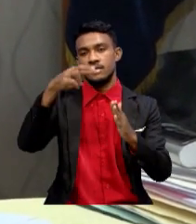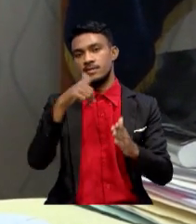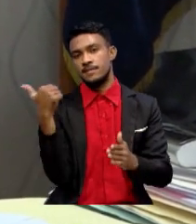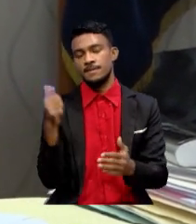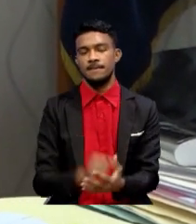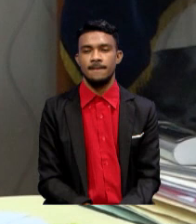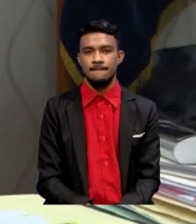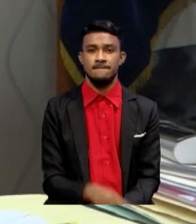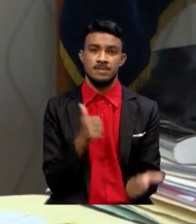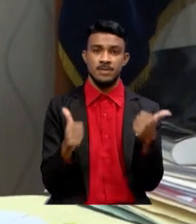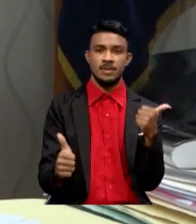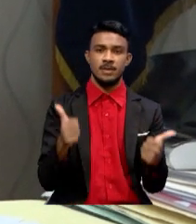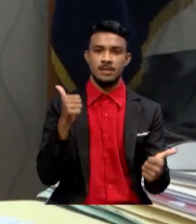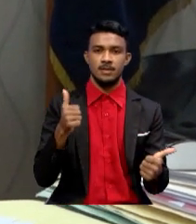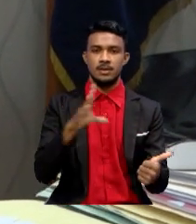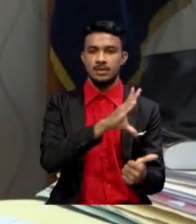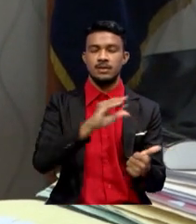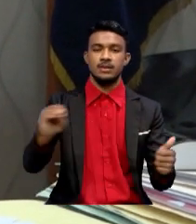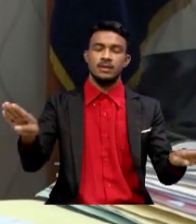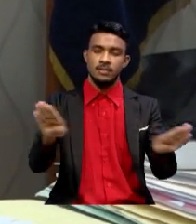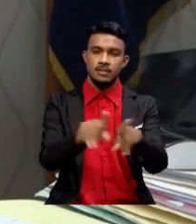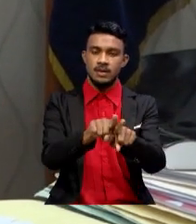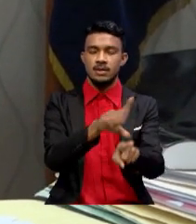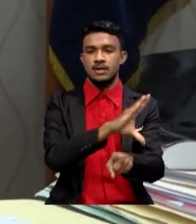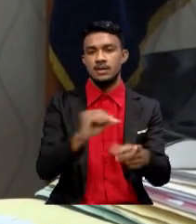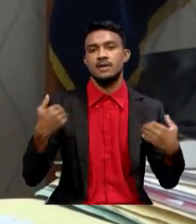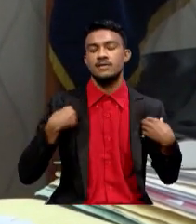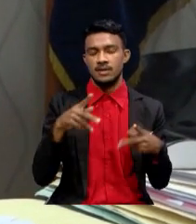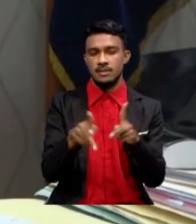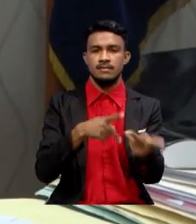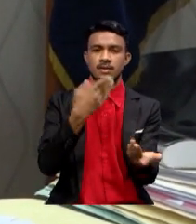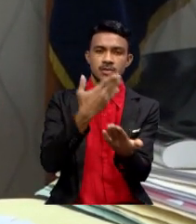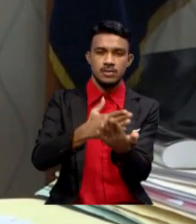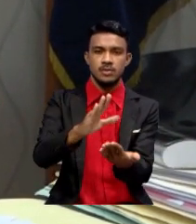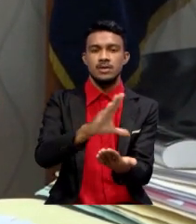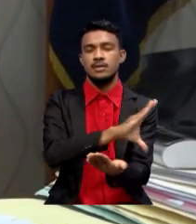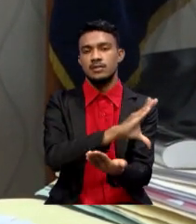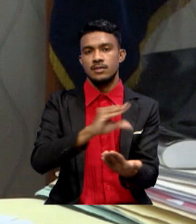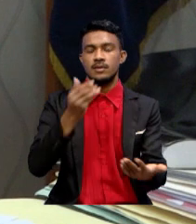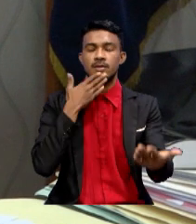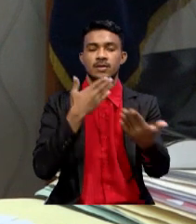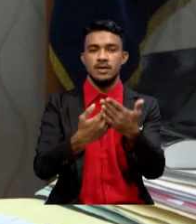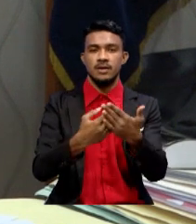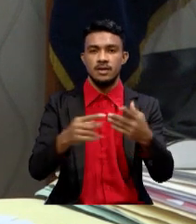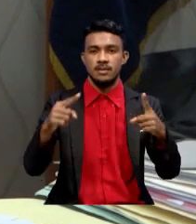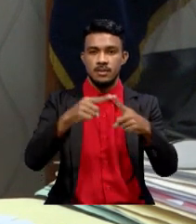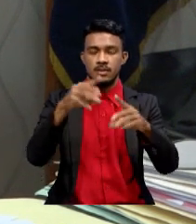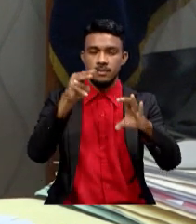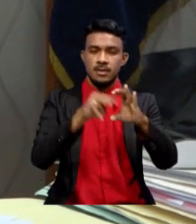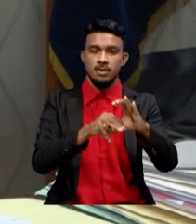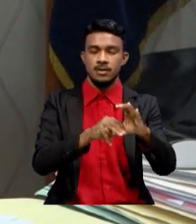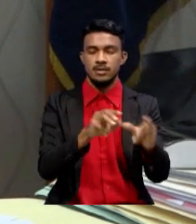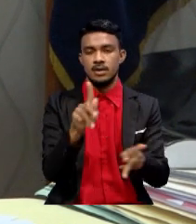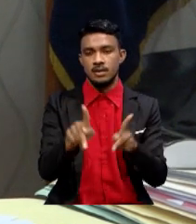Não, estándar ita labelo fatau estándar, depende ia quantidade ema sosa ne, e qualidade de mercadorias ne be